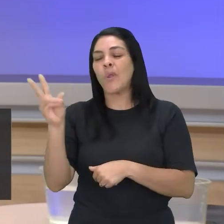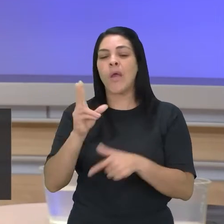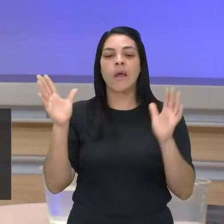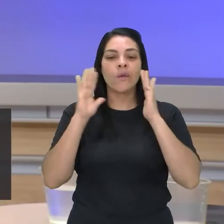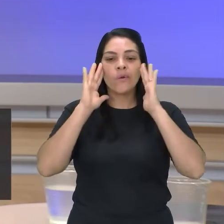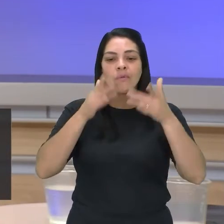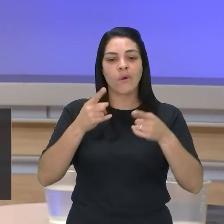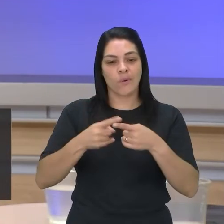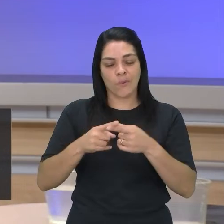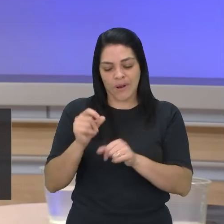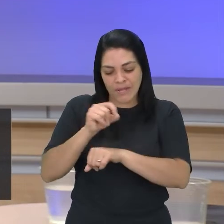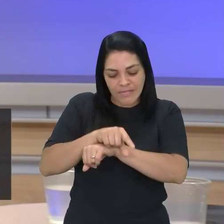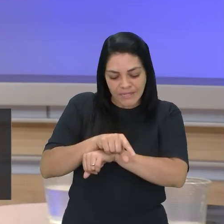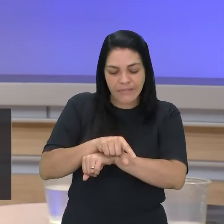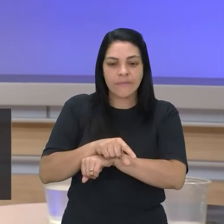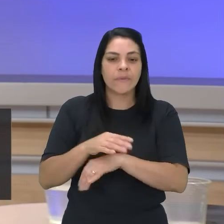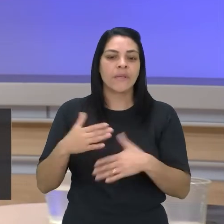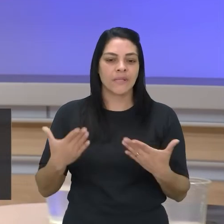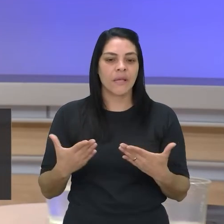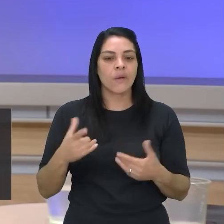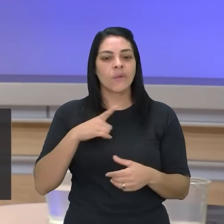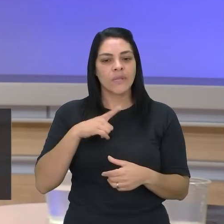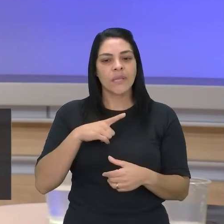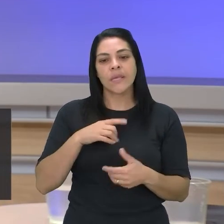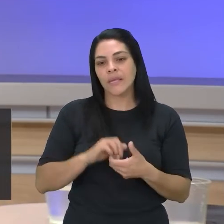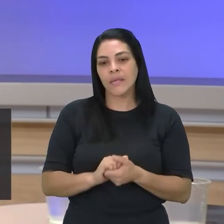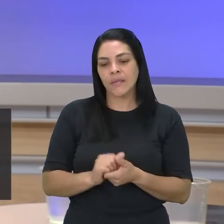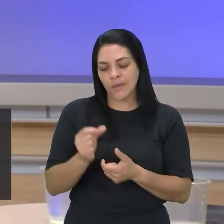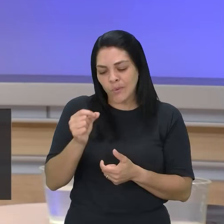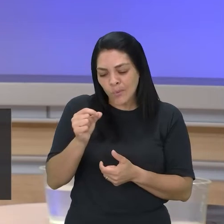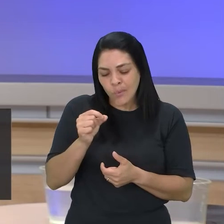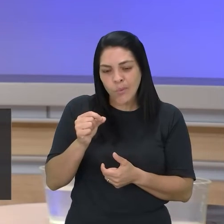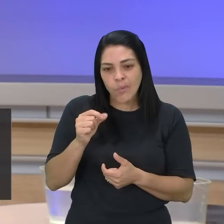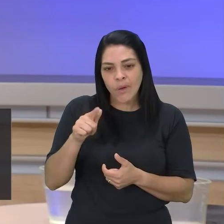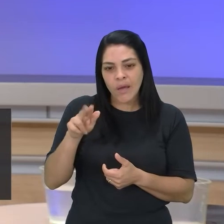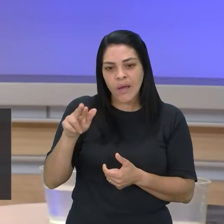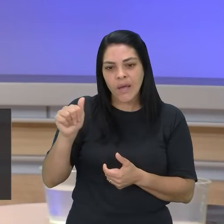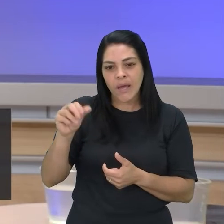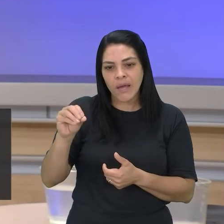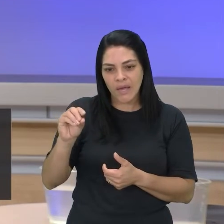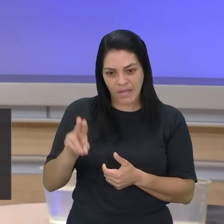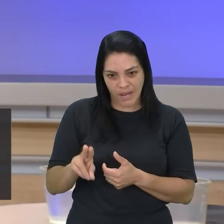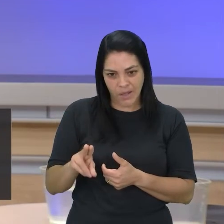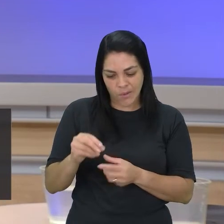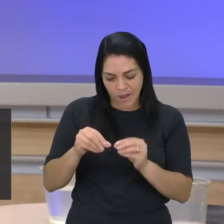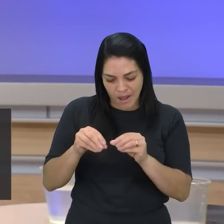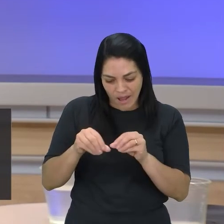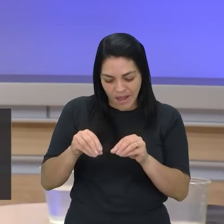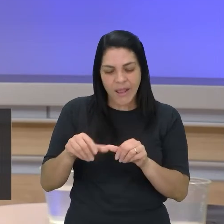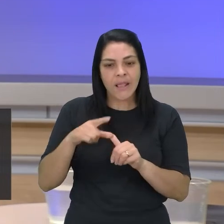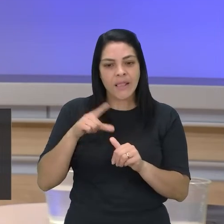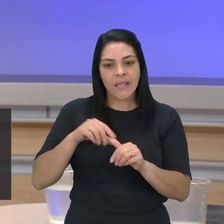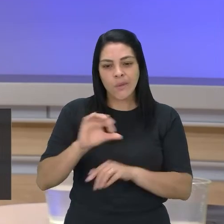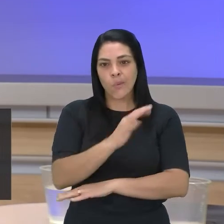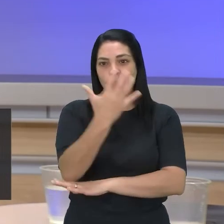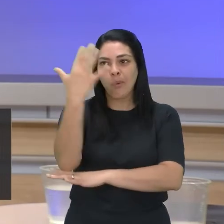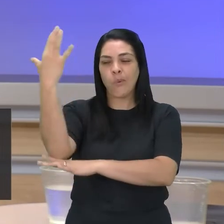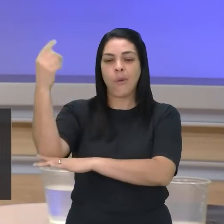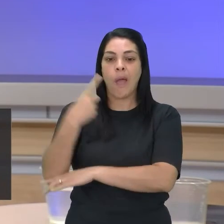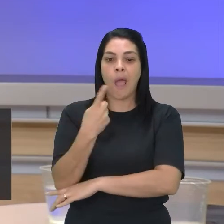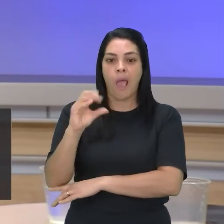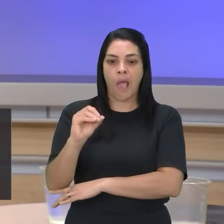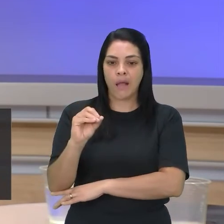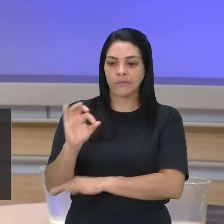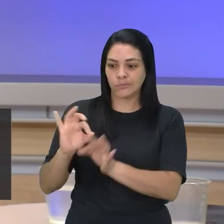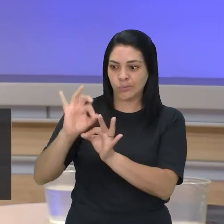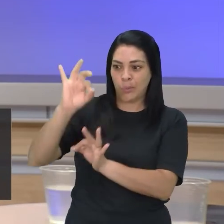uma semente, como a da quaresmeira, parece um grão de areia, menor que um grão de areia, ela dá uma árvore de mais de 10 metros de